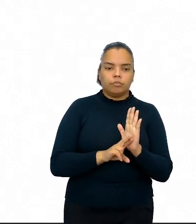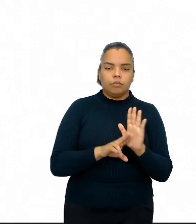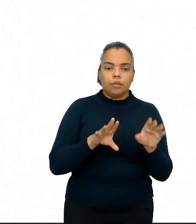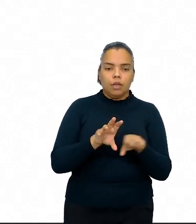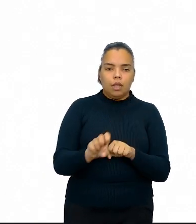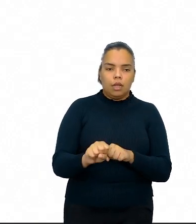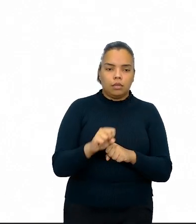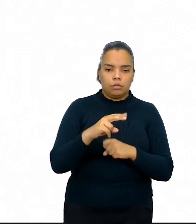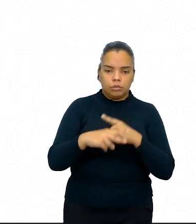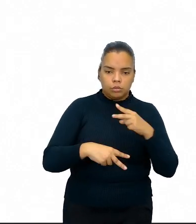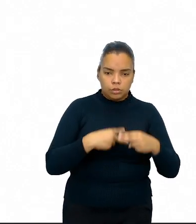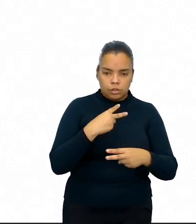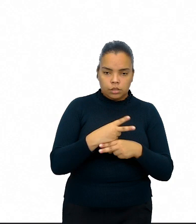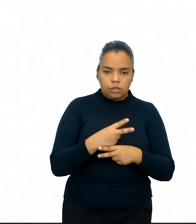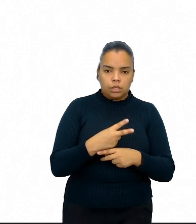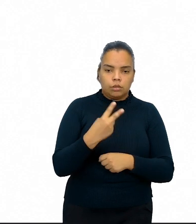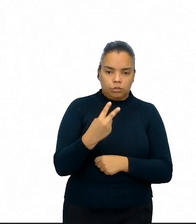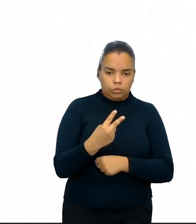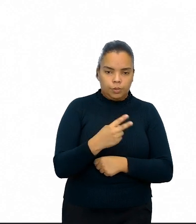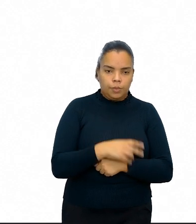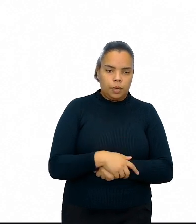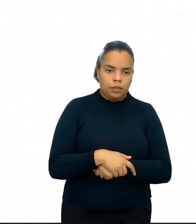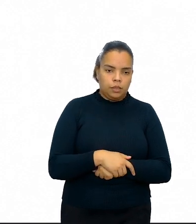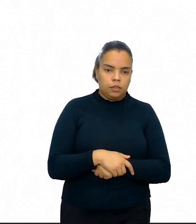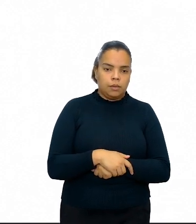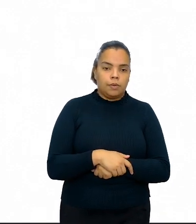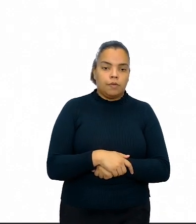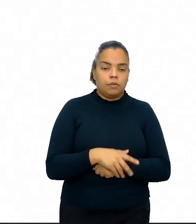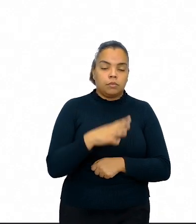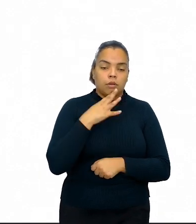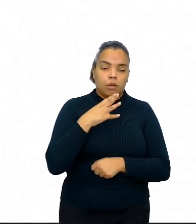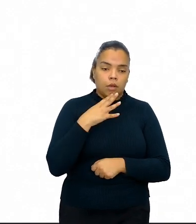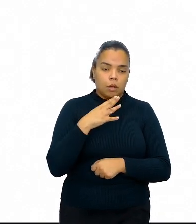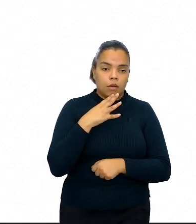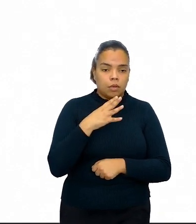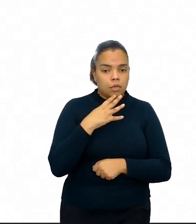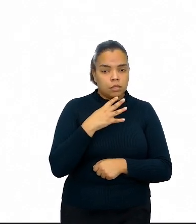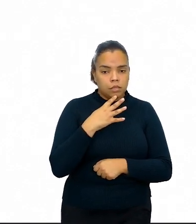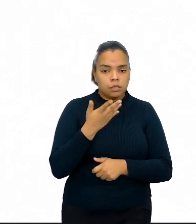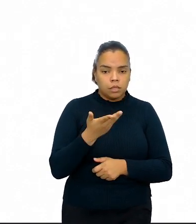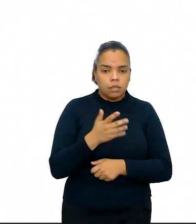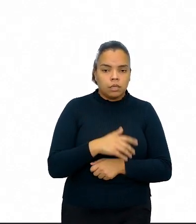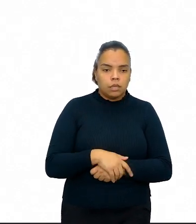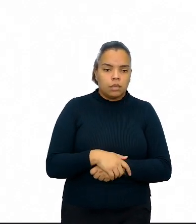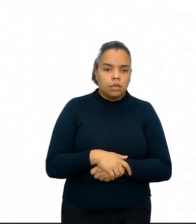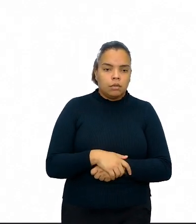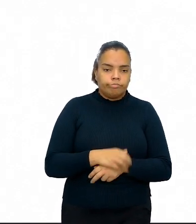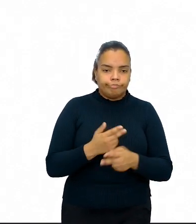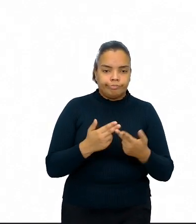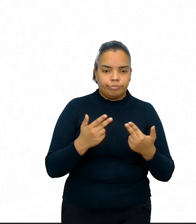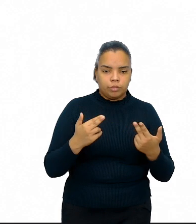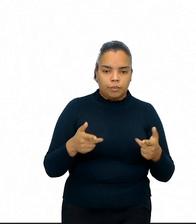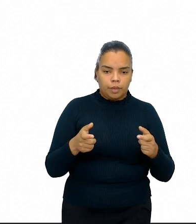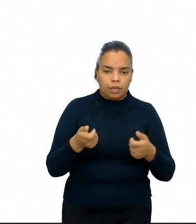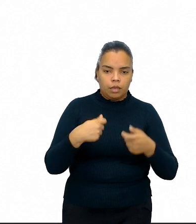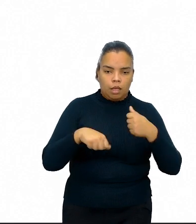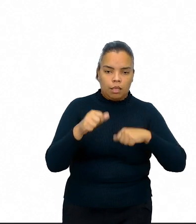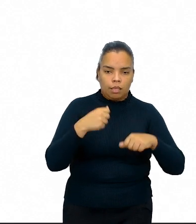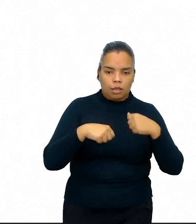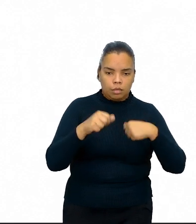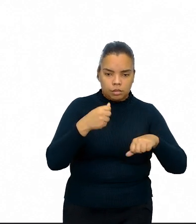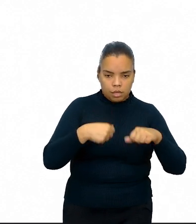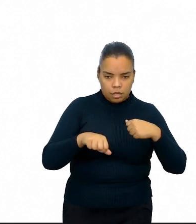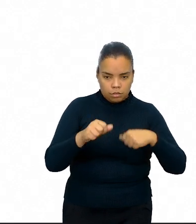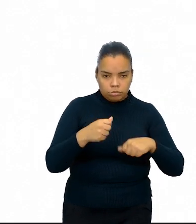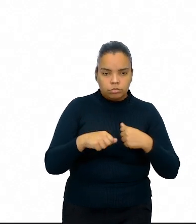vocês possam conhecer mais de perto o material e também, né, analisar todas as nossas propostas